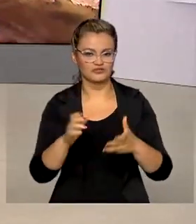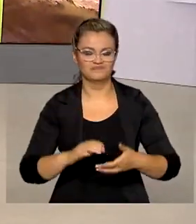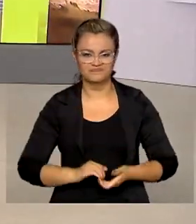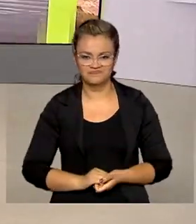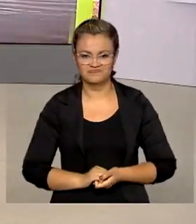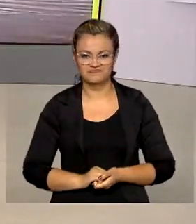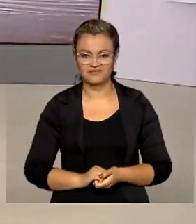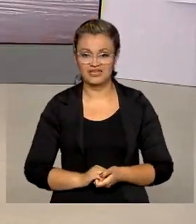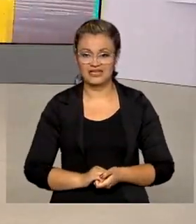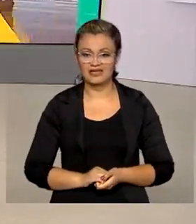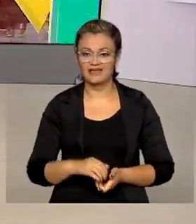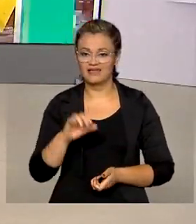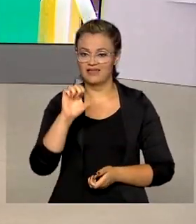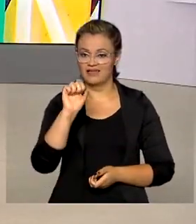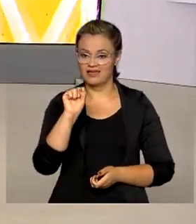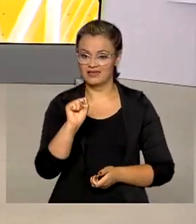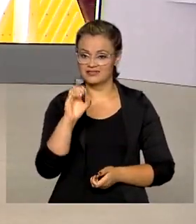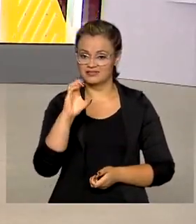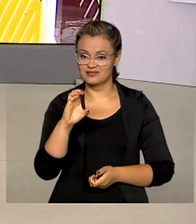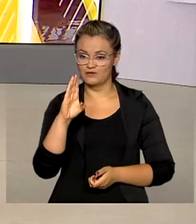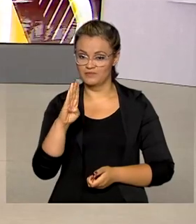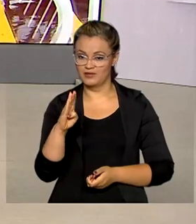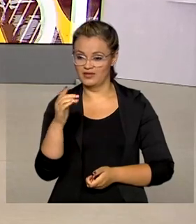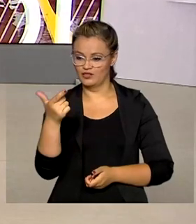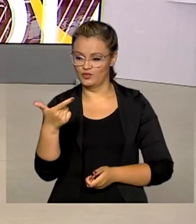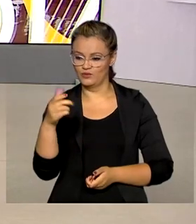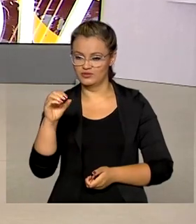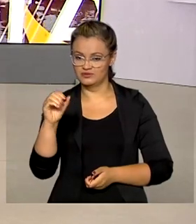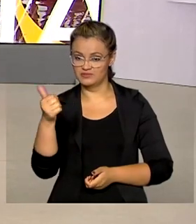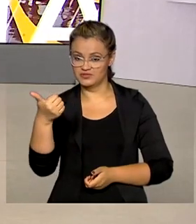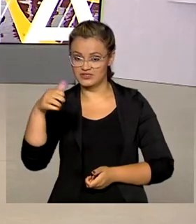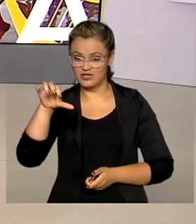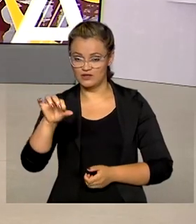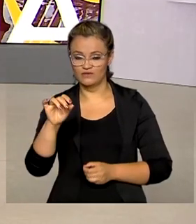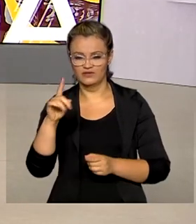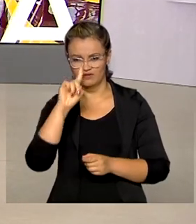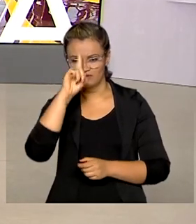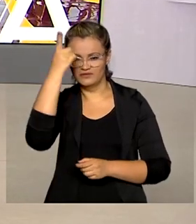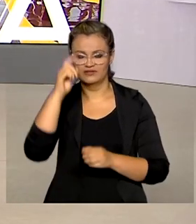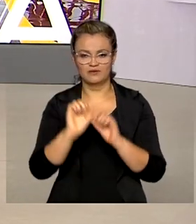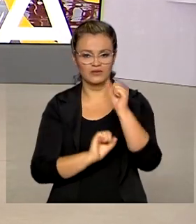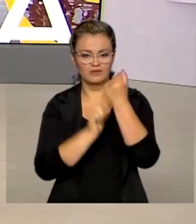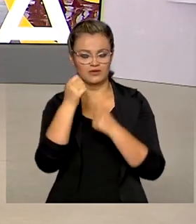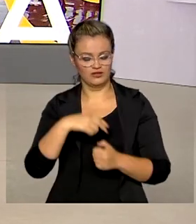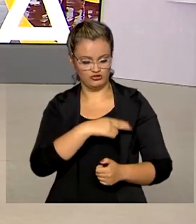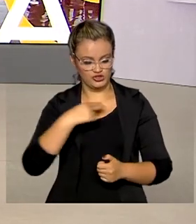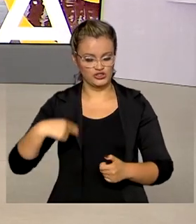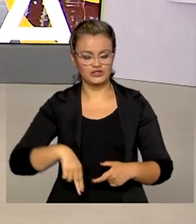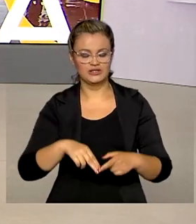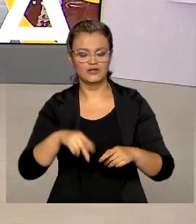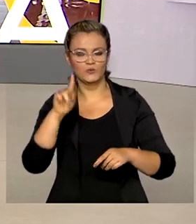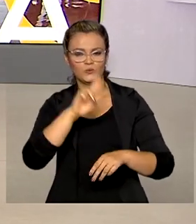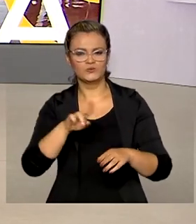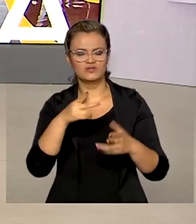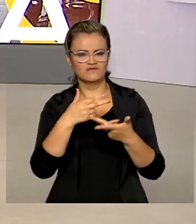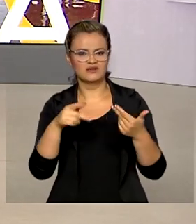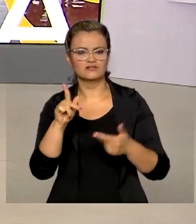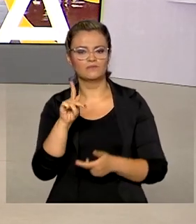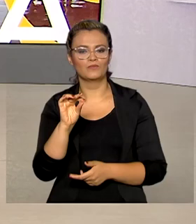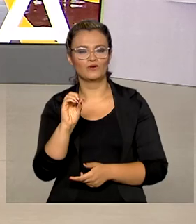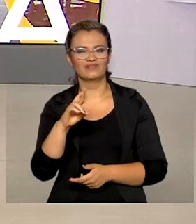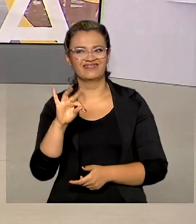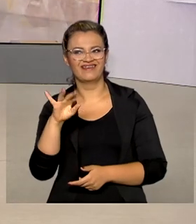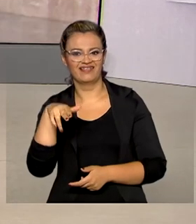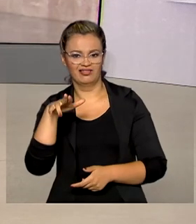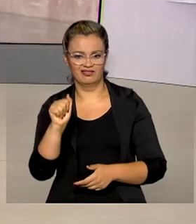Sanitária. É a SCB 2019, desenvolvida por um laboratório chinês a partir de proteínas. Vamos saber os